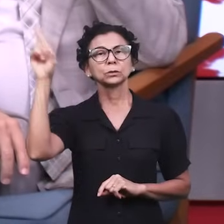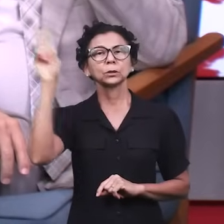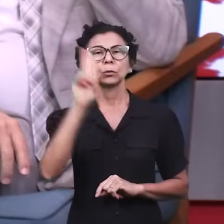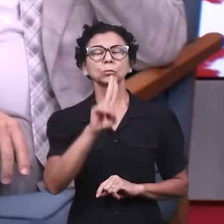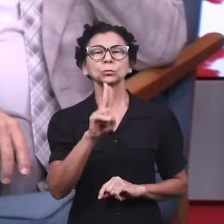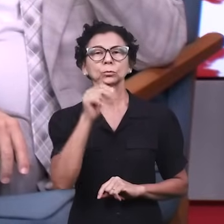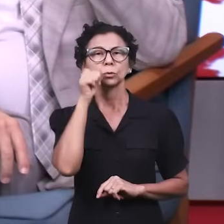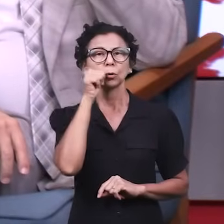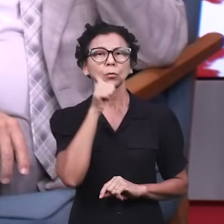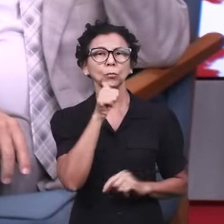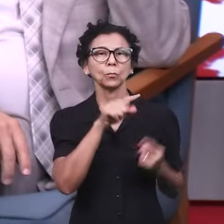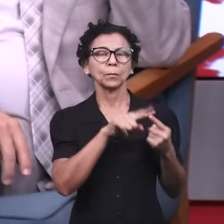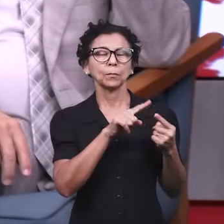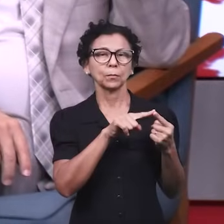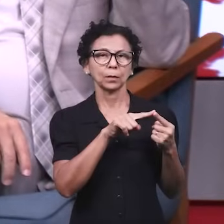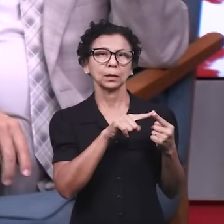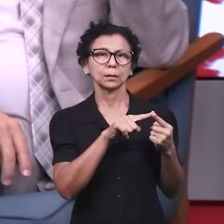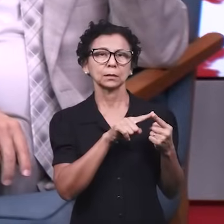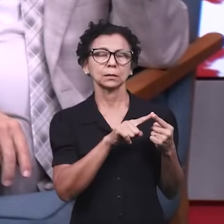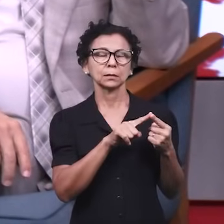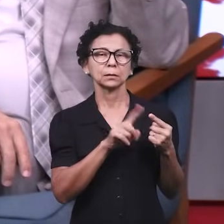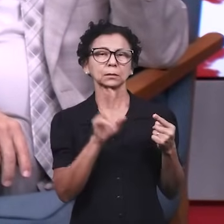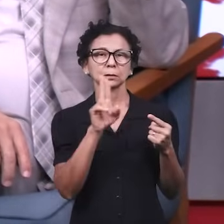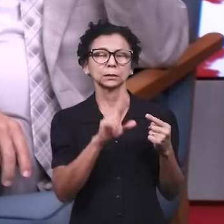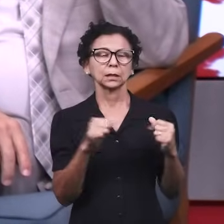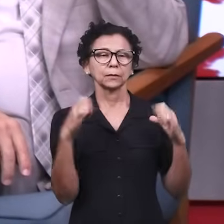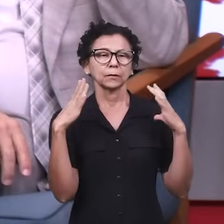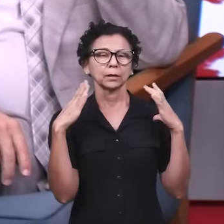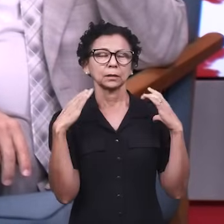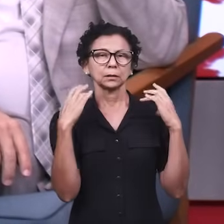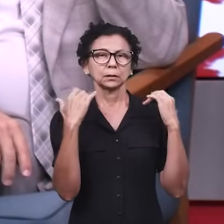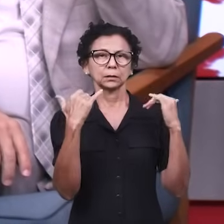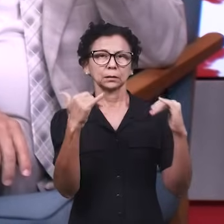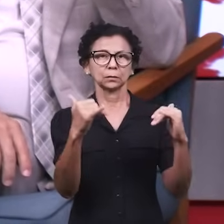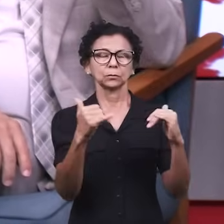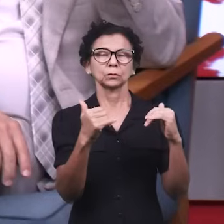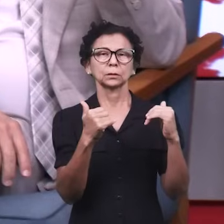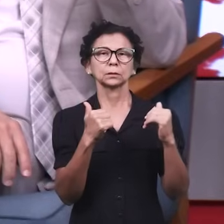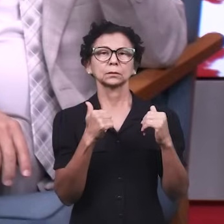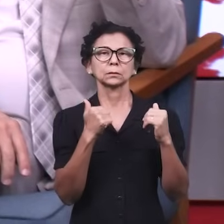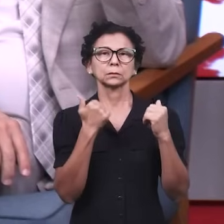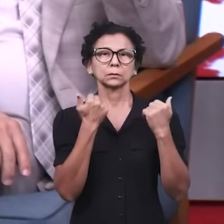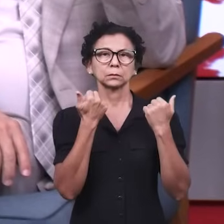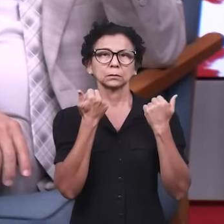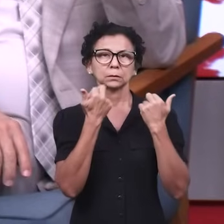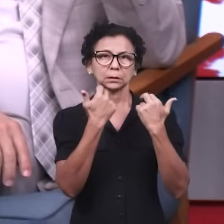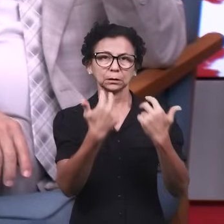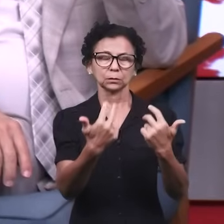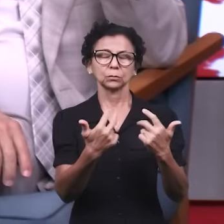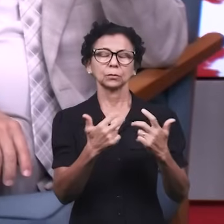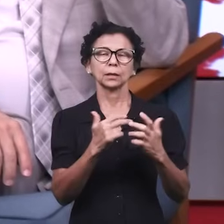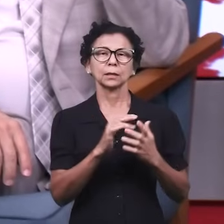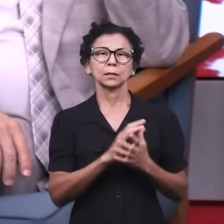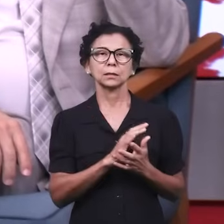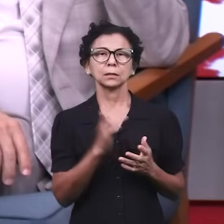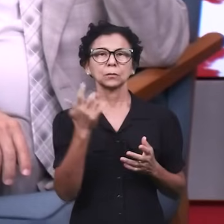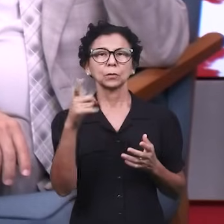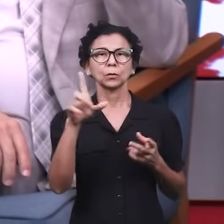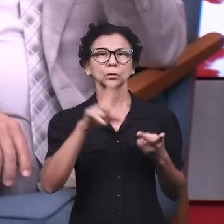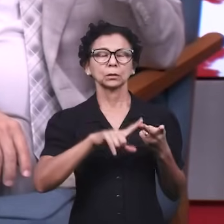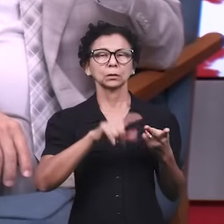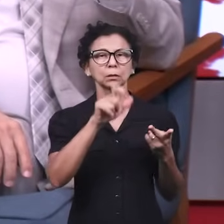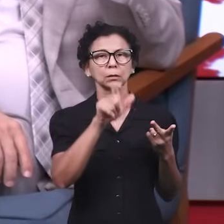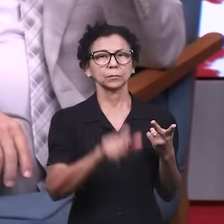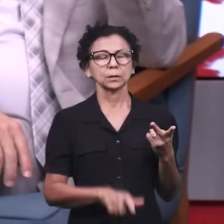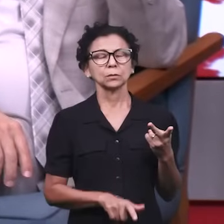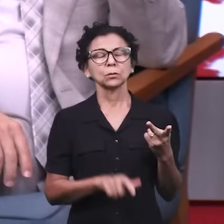línguas e uma outra irmã ou irmão, não sei, interpretou e disse: minha serva, tu